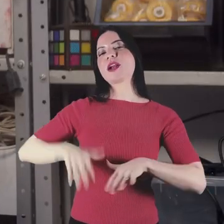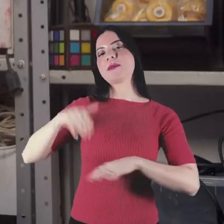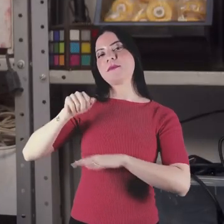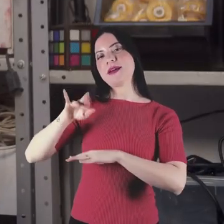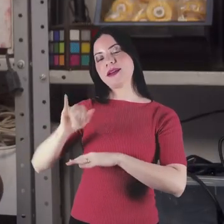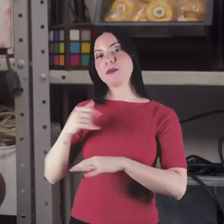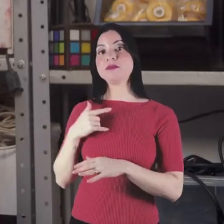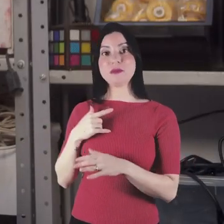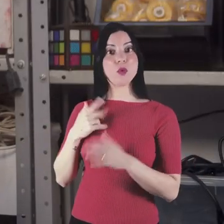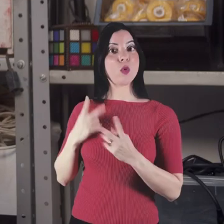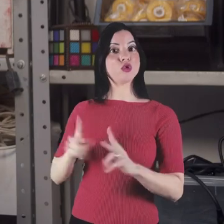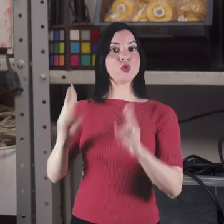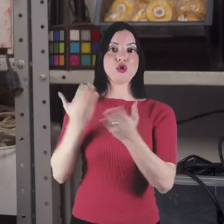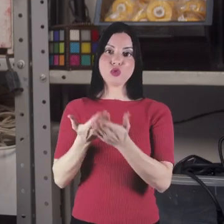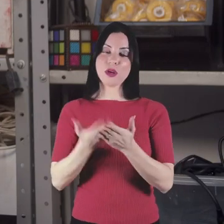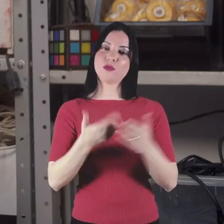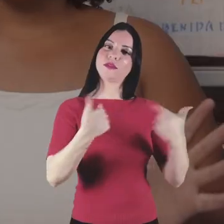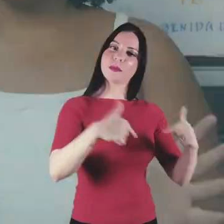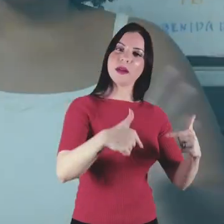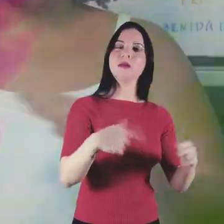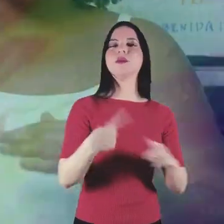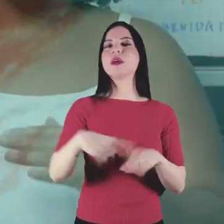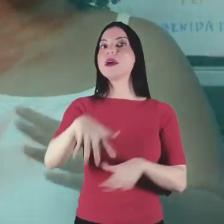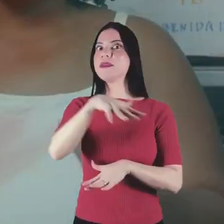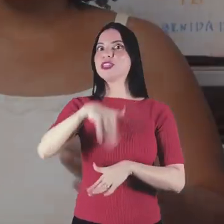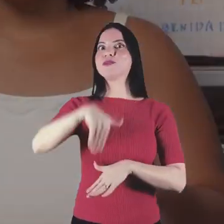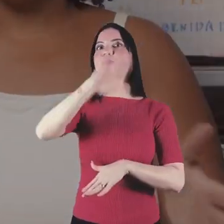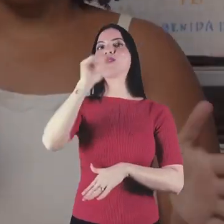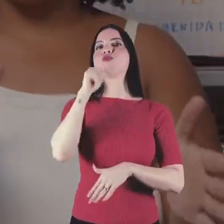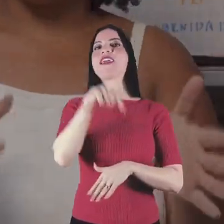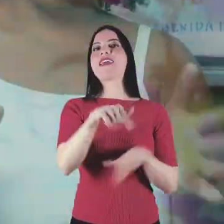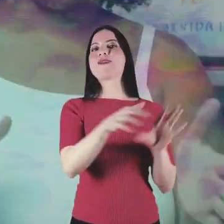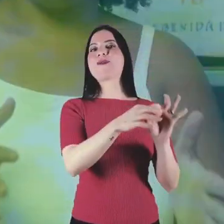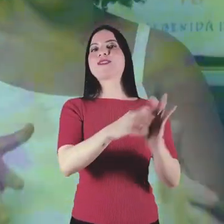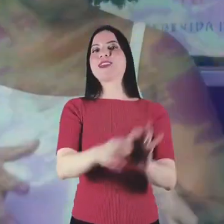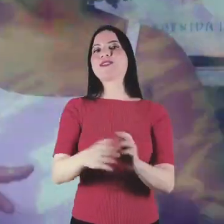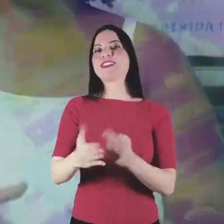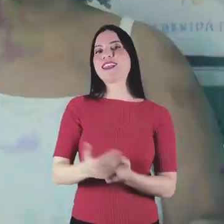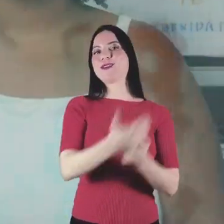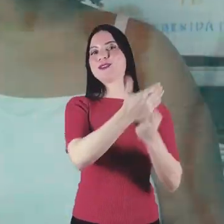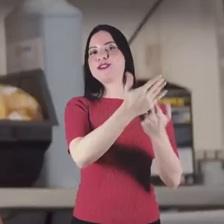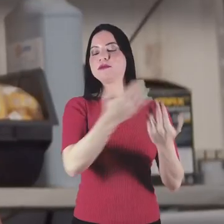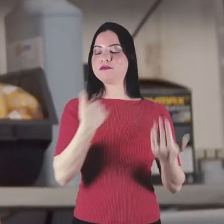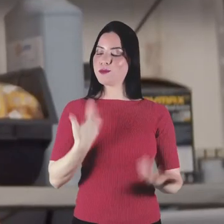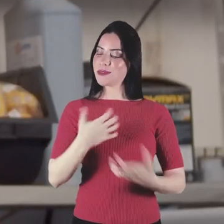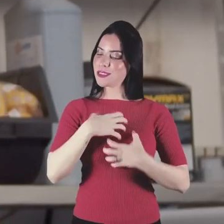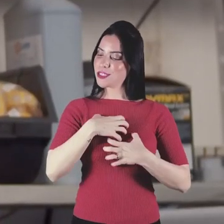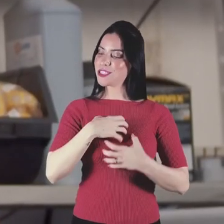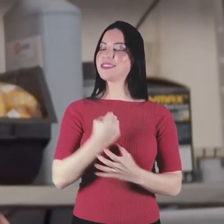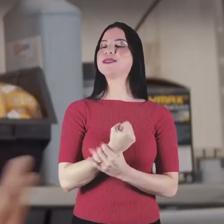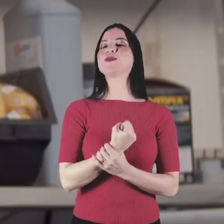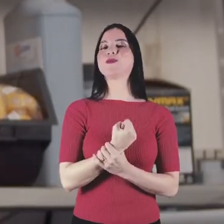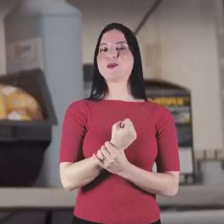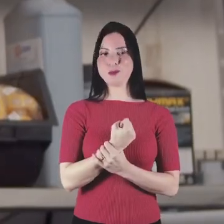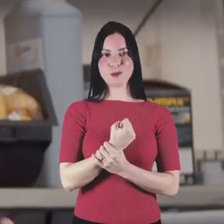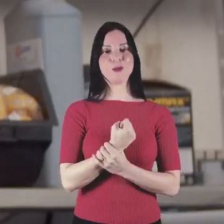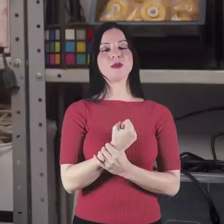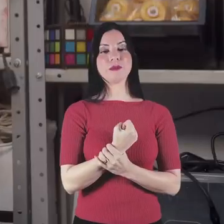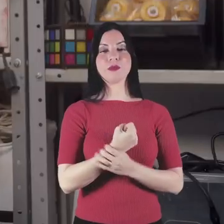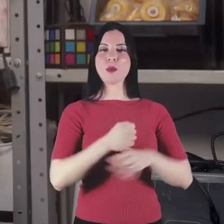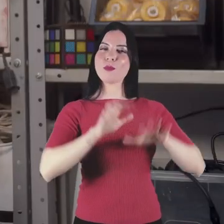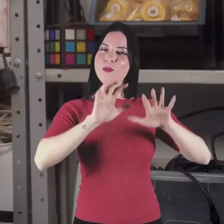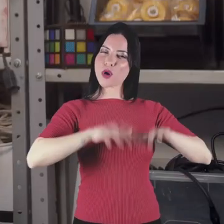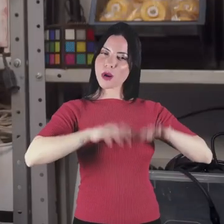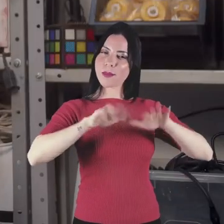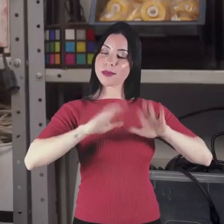Me mantive estudando, trabalhando. Como era um ambiente mais para mulheres naquele contexto, eu me senti muito mais segura.